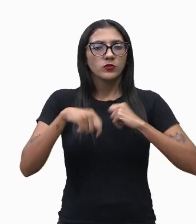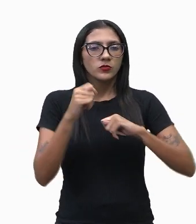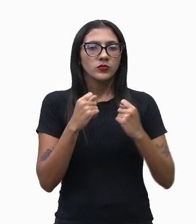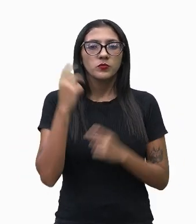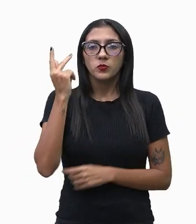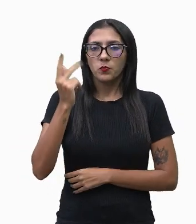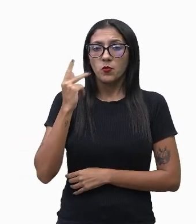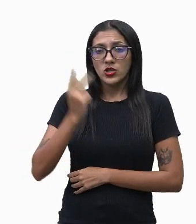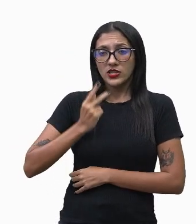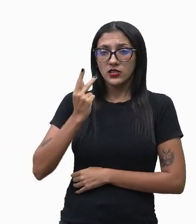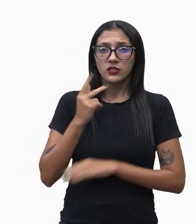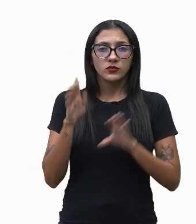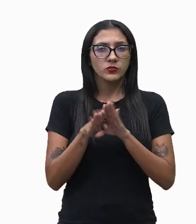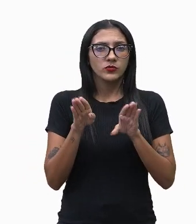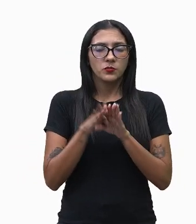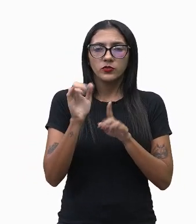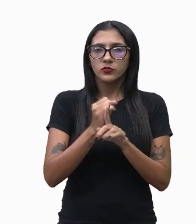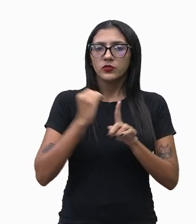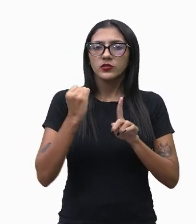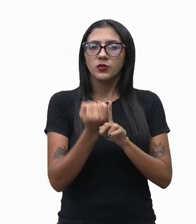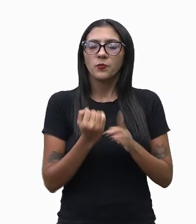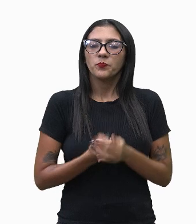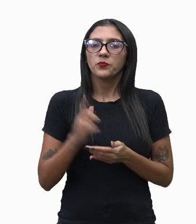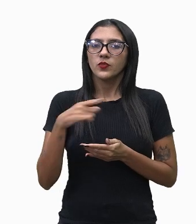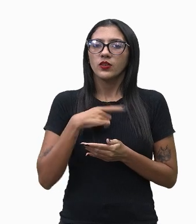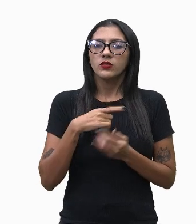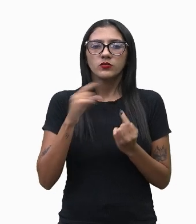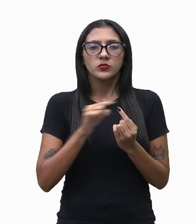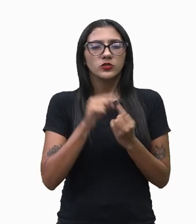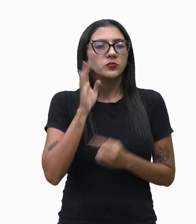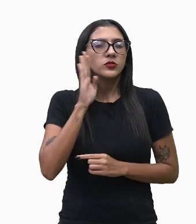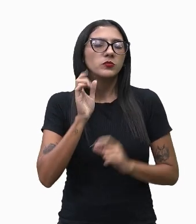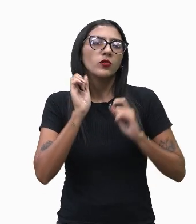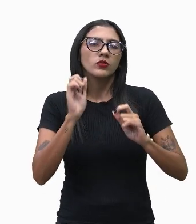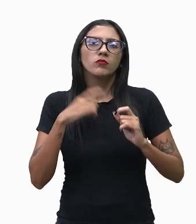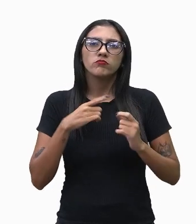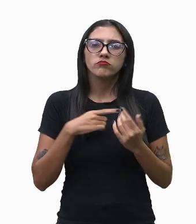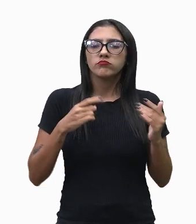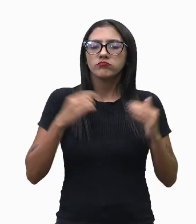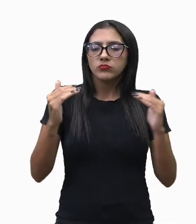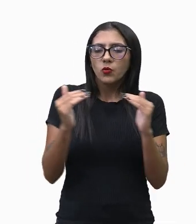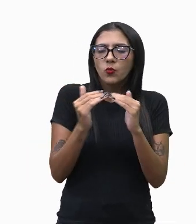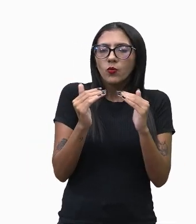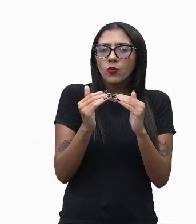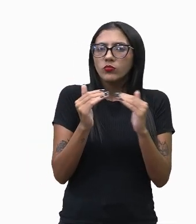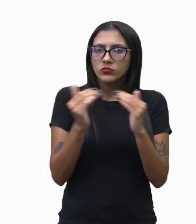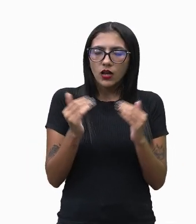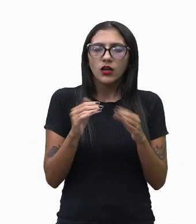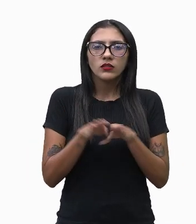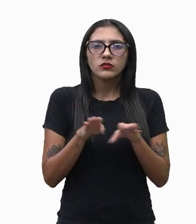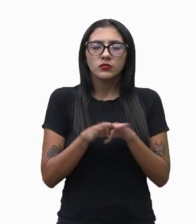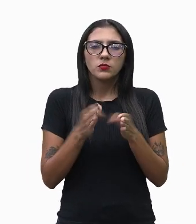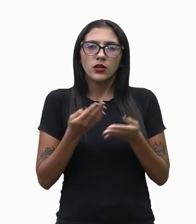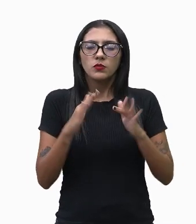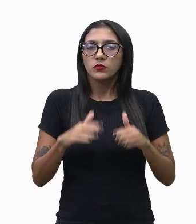político e social, né, que busca essa harmonia com o meio ambiente, né? Então, o desenvolvimento